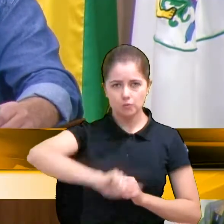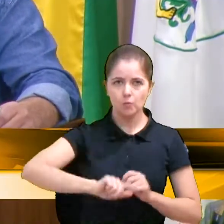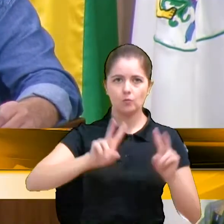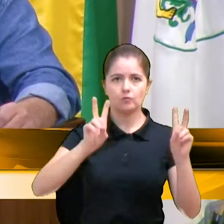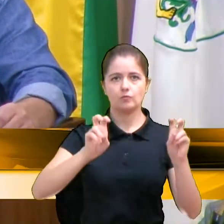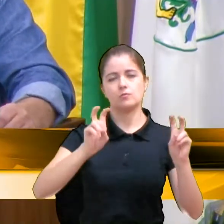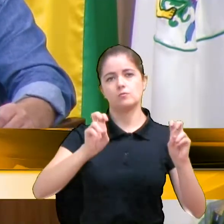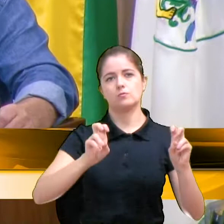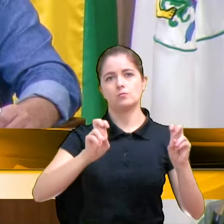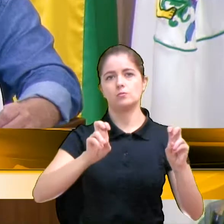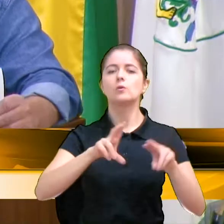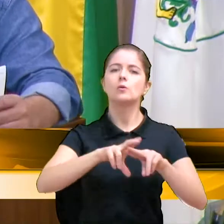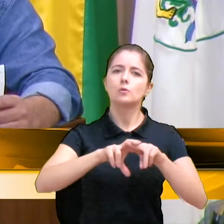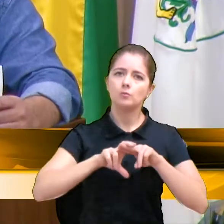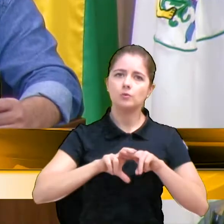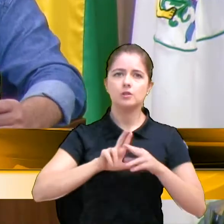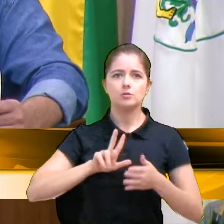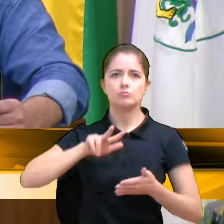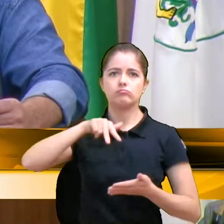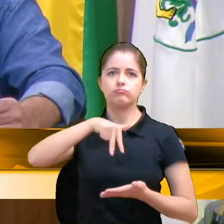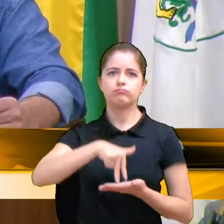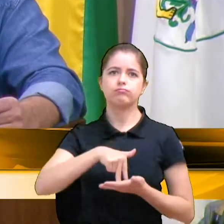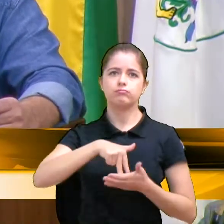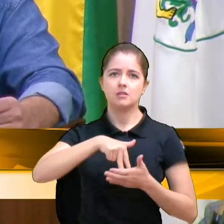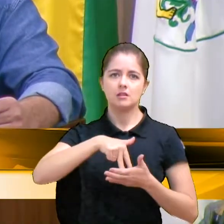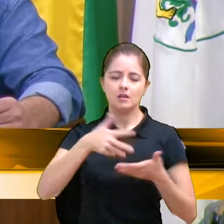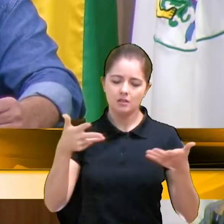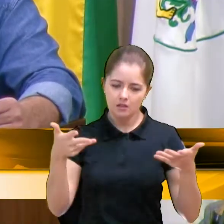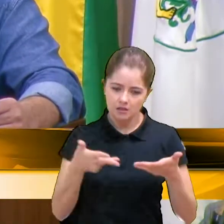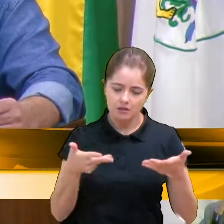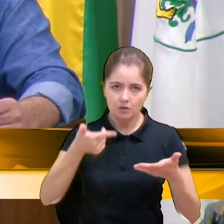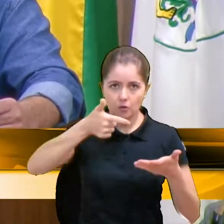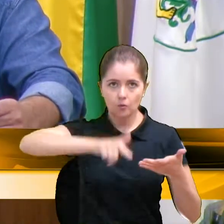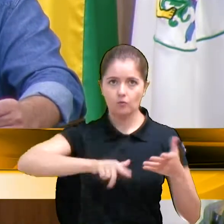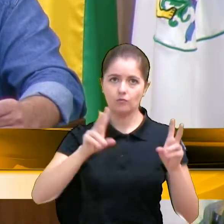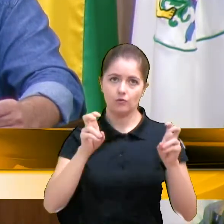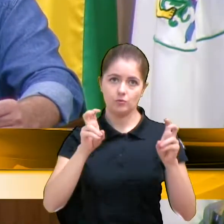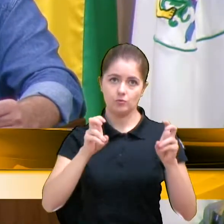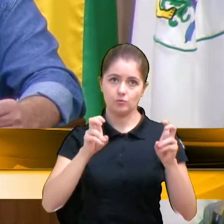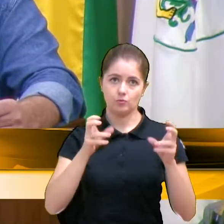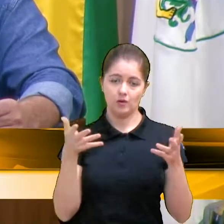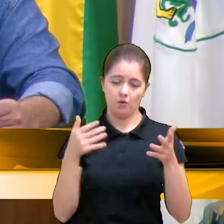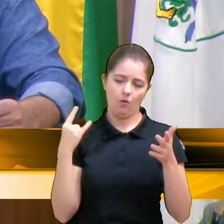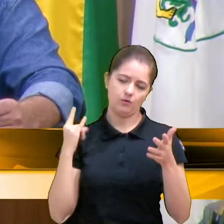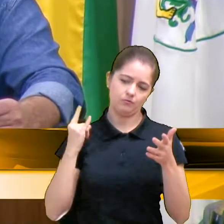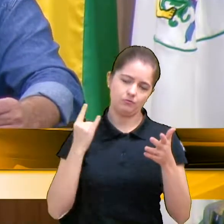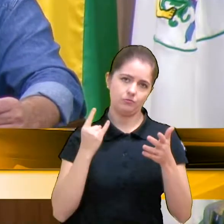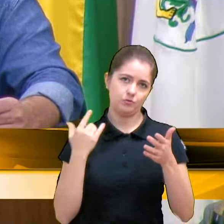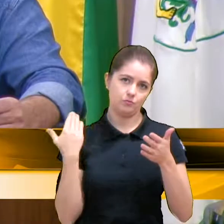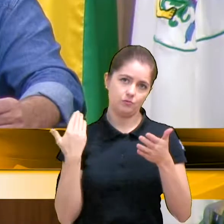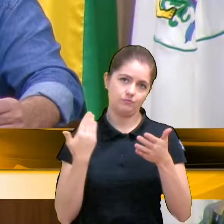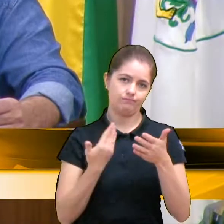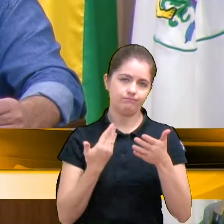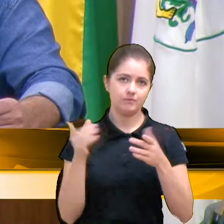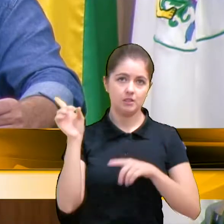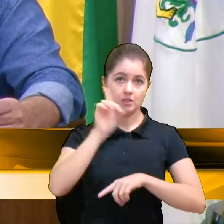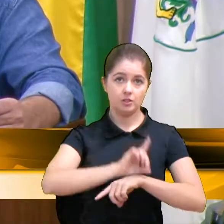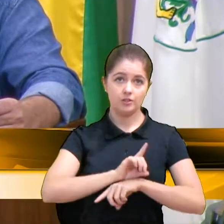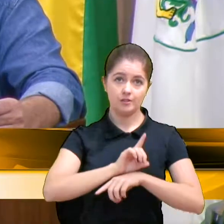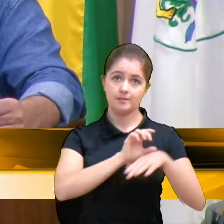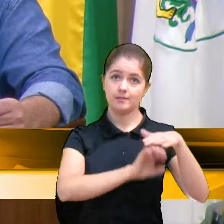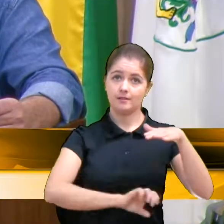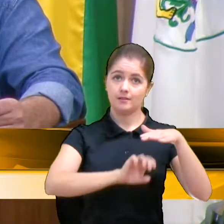por isso estou aqui hoje novamente com esse assunto. Então, nos últimos dias aí, os empresários de Caxias do